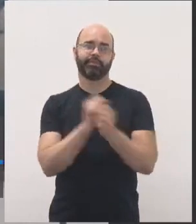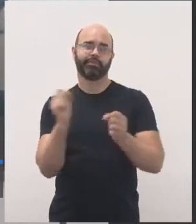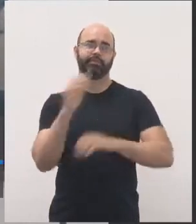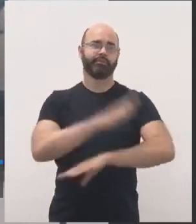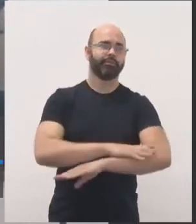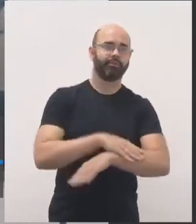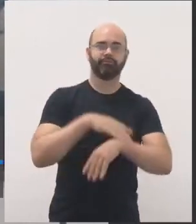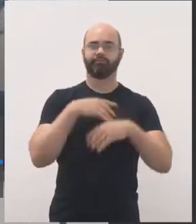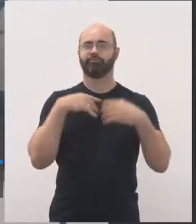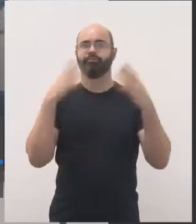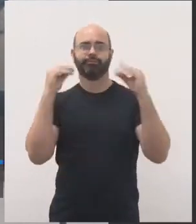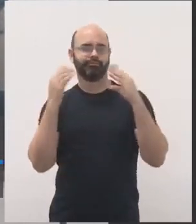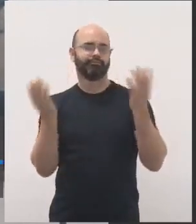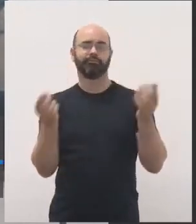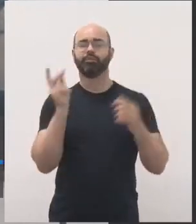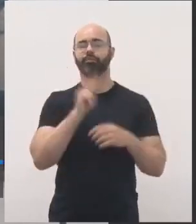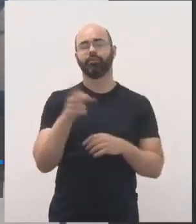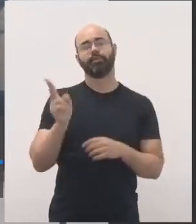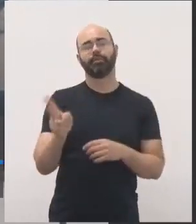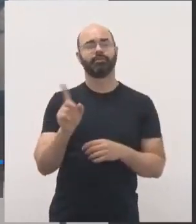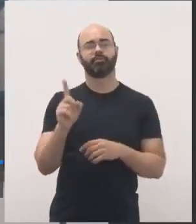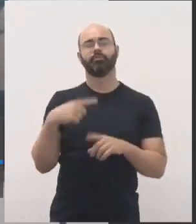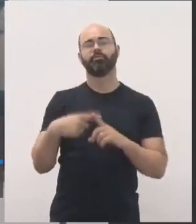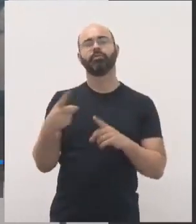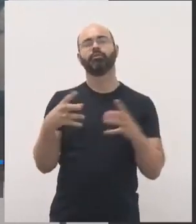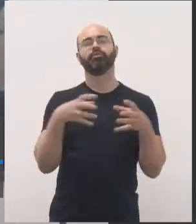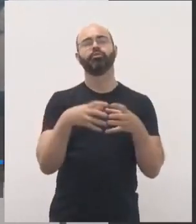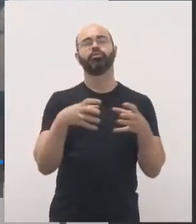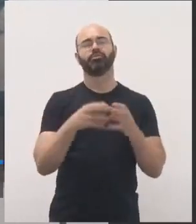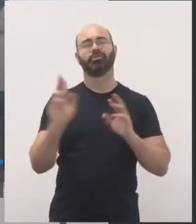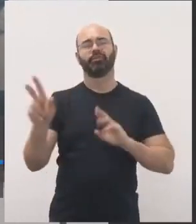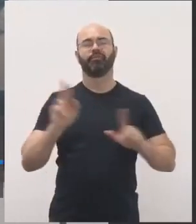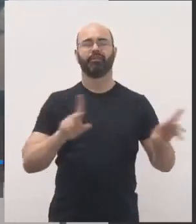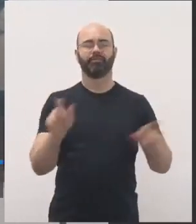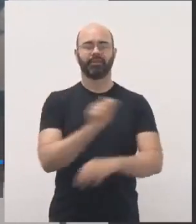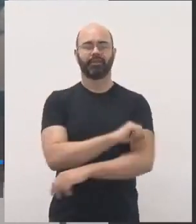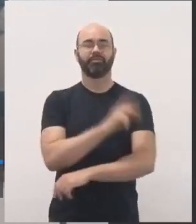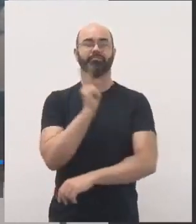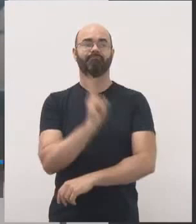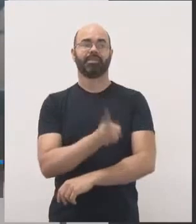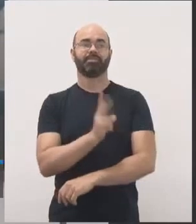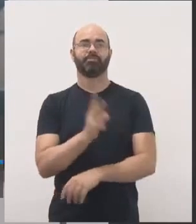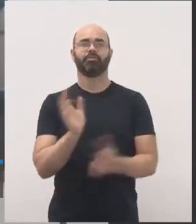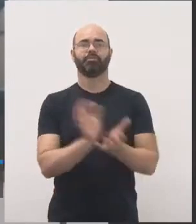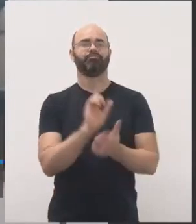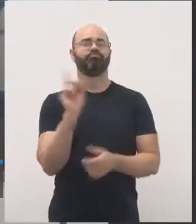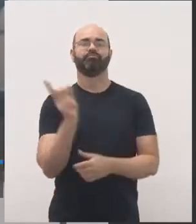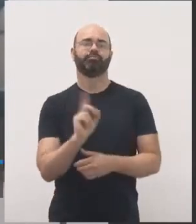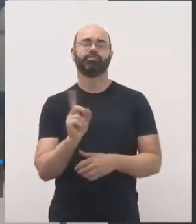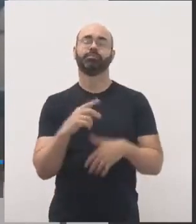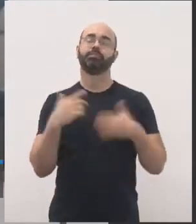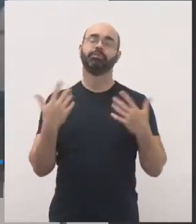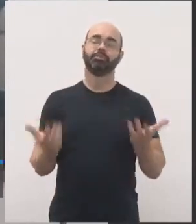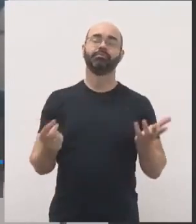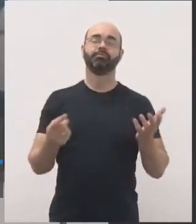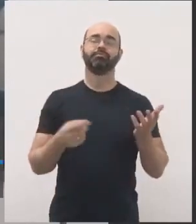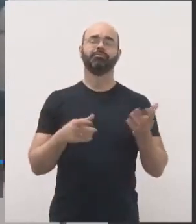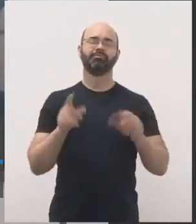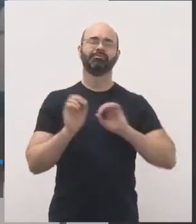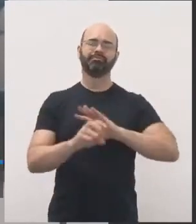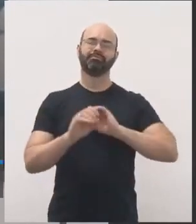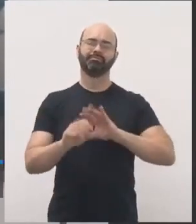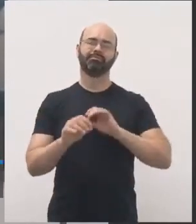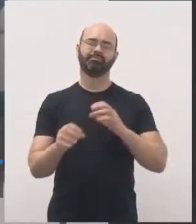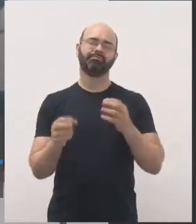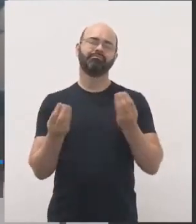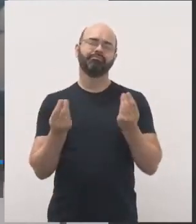outras, não é o mesmo professor, porque você não está com as mesmas turmas, não são os mesmos alunos. Então, consequentemente, as ações vão ser diferentes